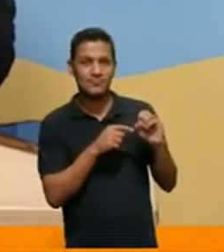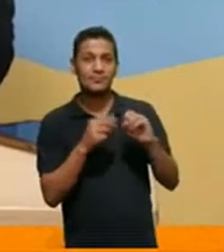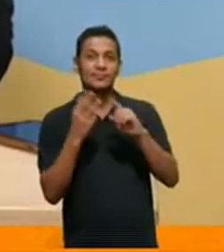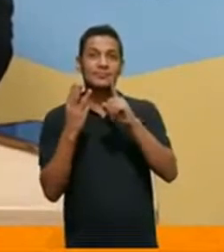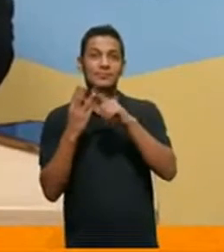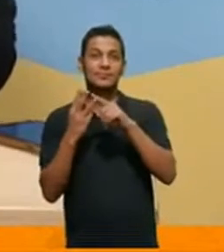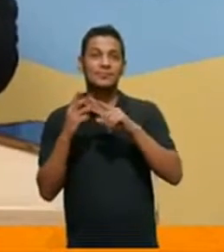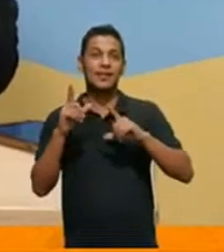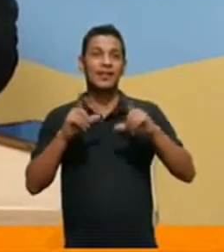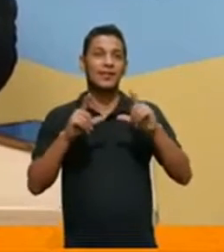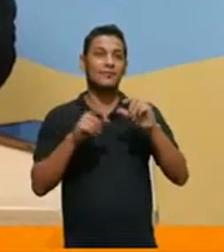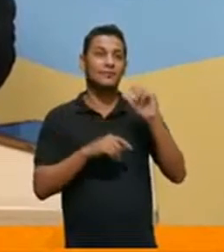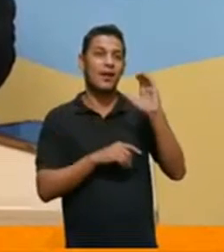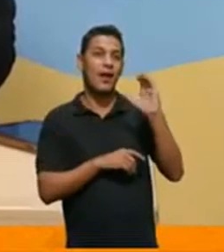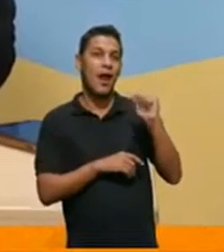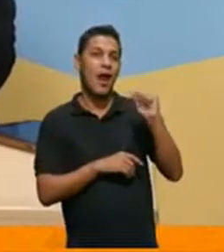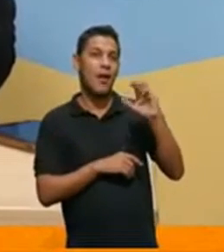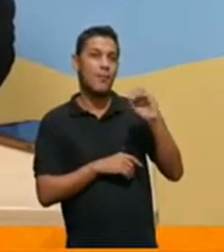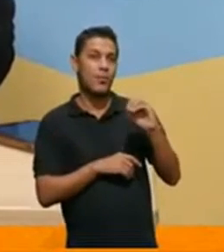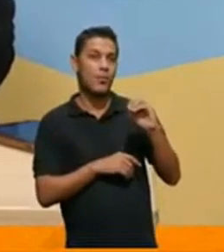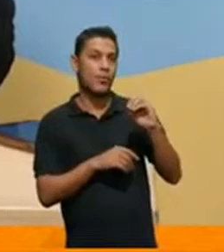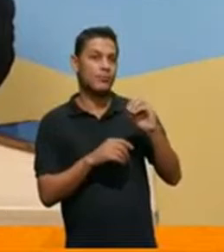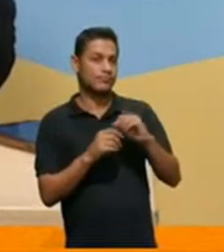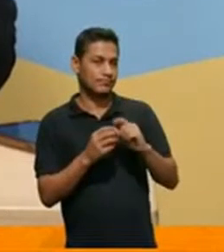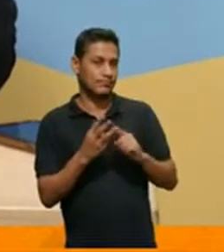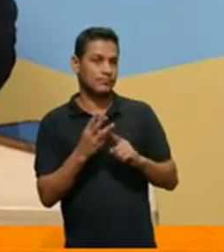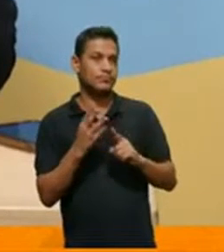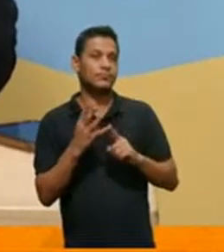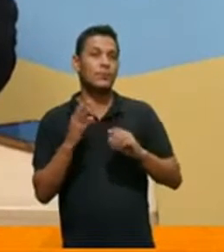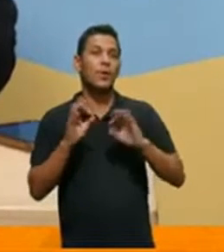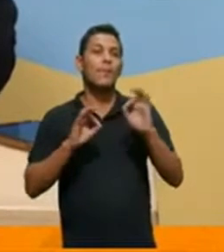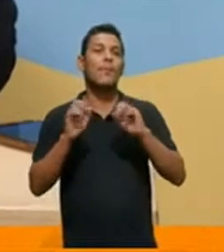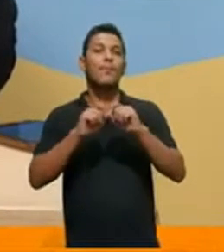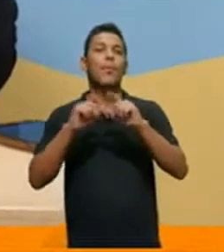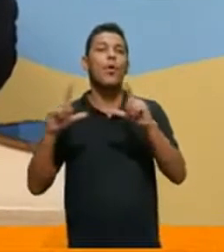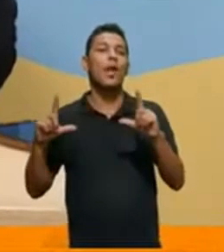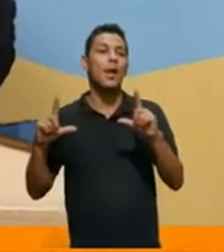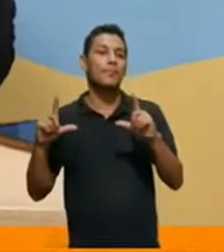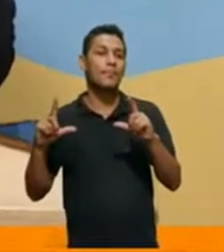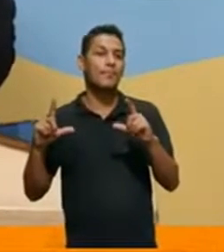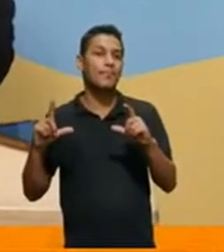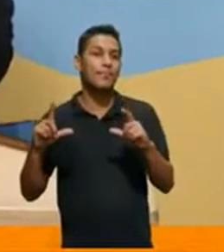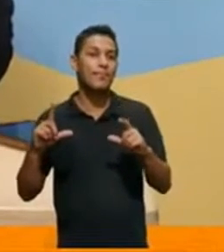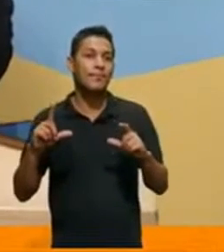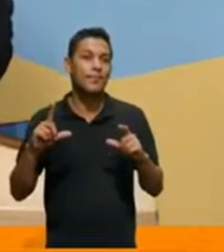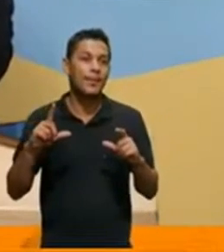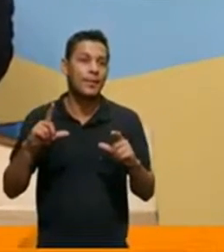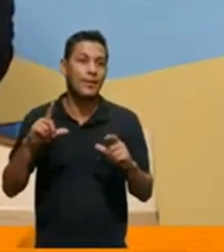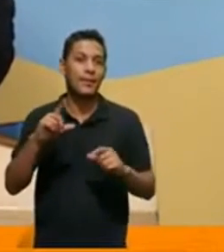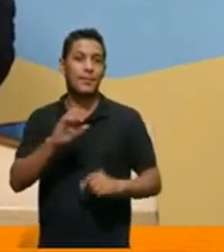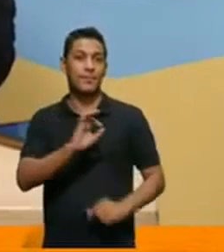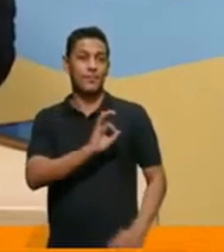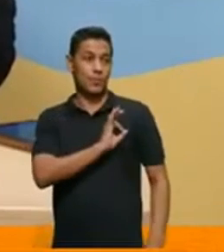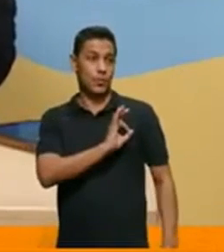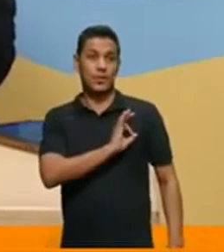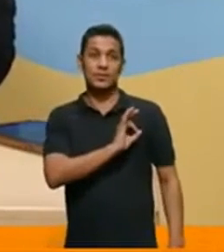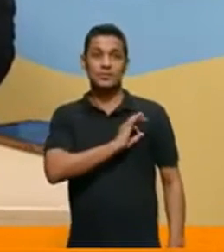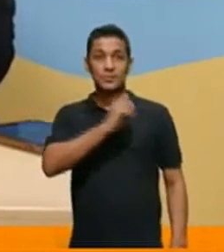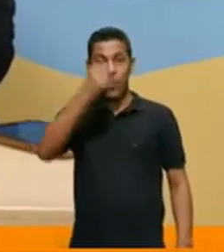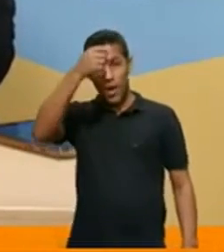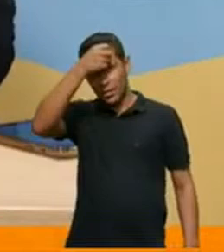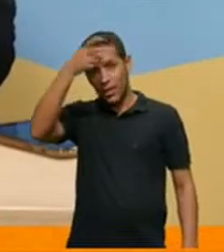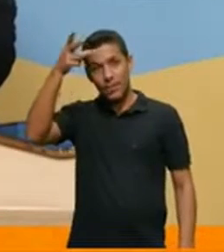GNT novas receitas e GTT programa de talentos da guarda municipal o concorrente da categoria mais popular